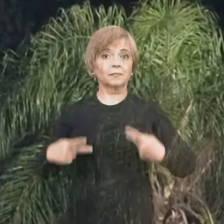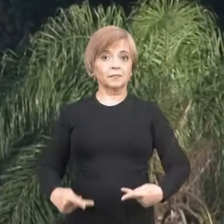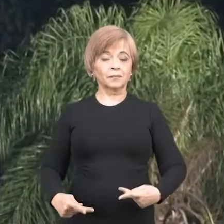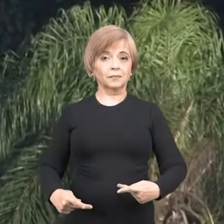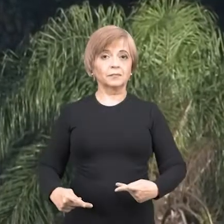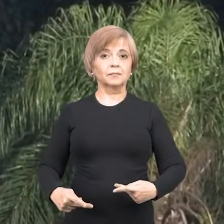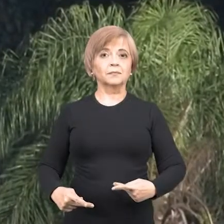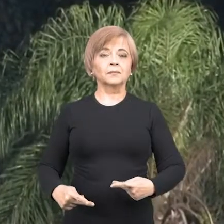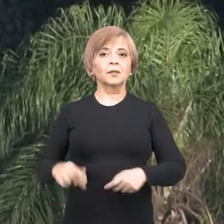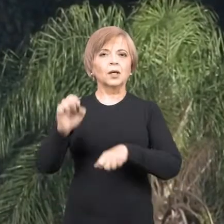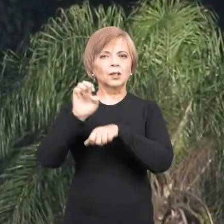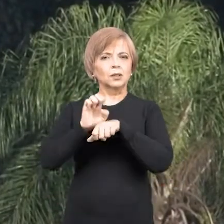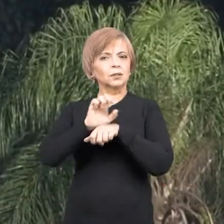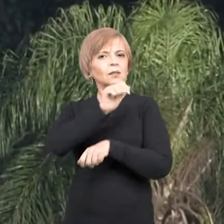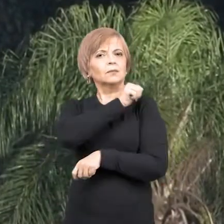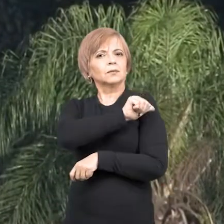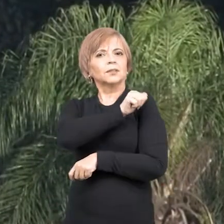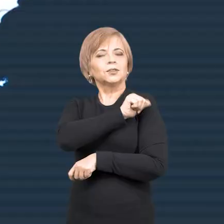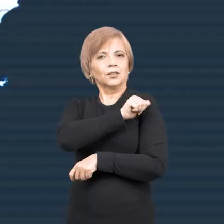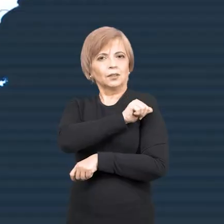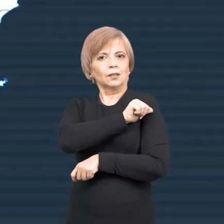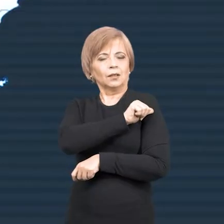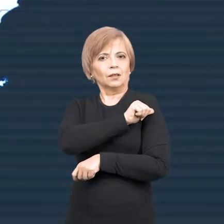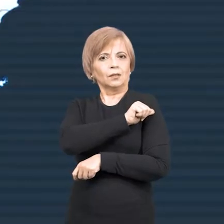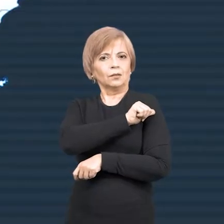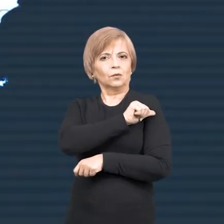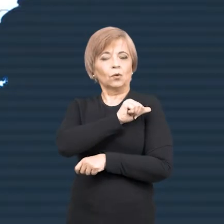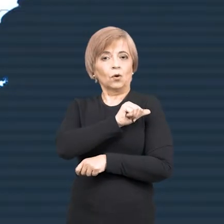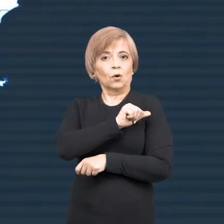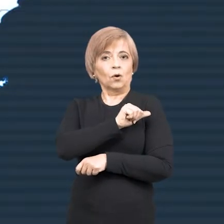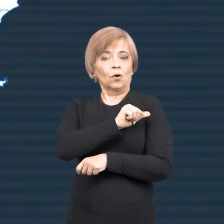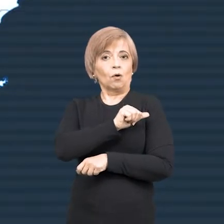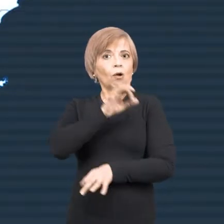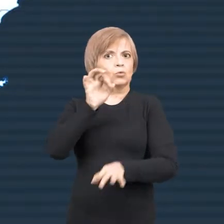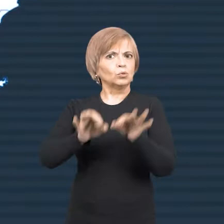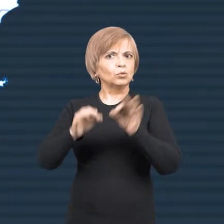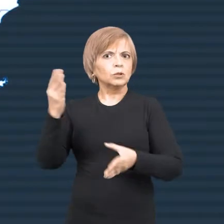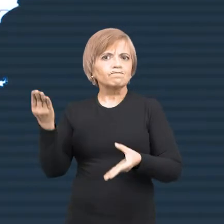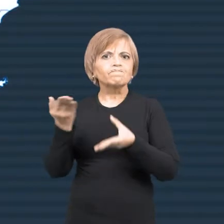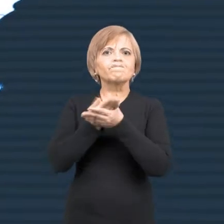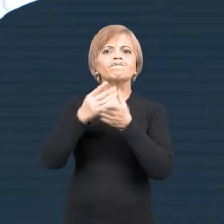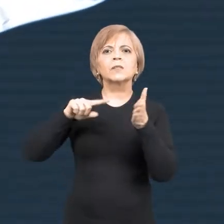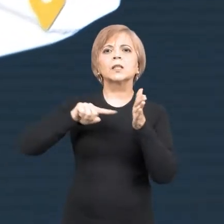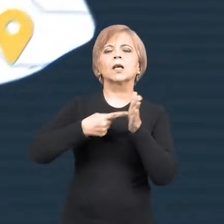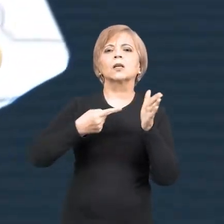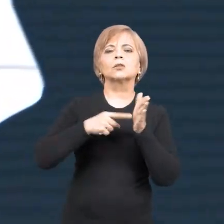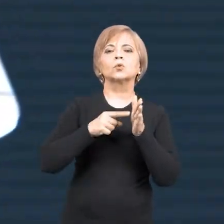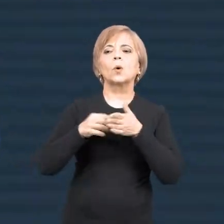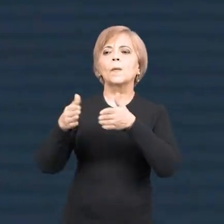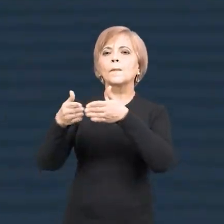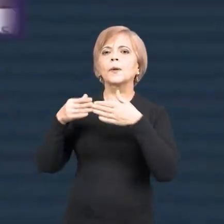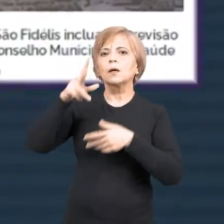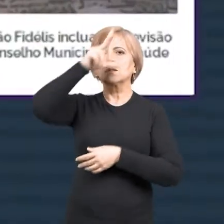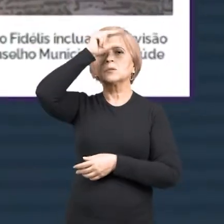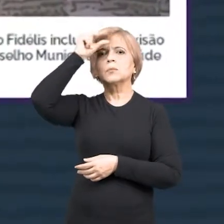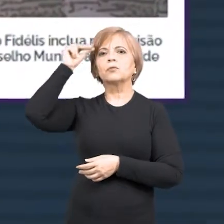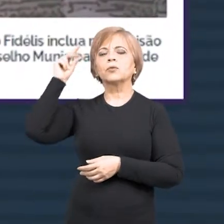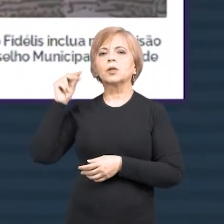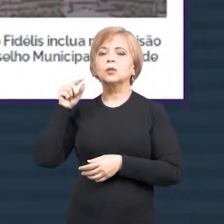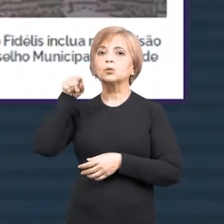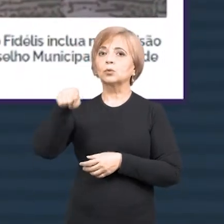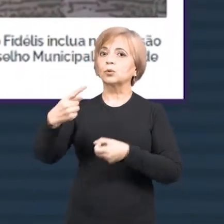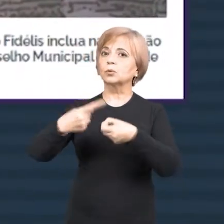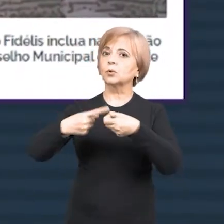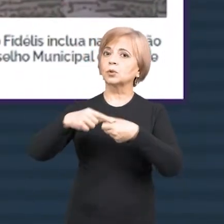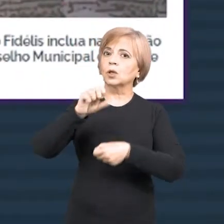O Ministério Público do Estado do Rio de Janeiro ajuizou ação civil pública pedindo que a Prefeitura do município